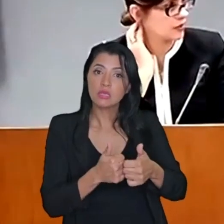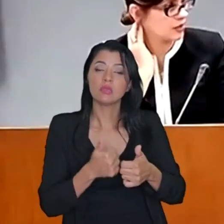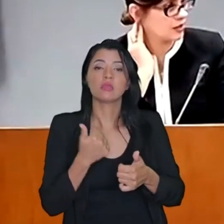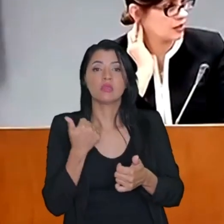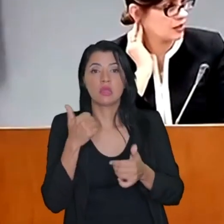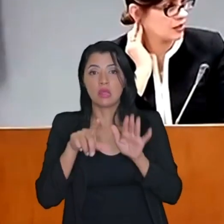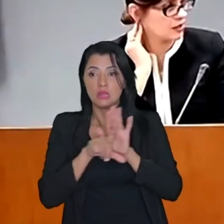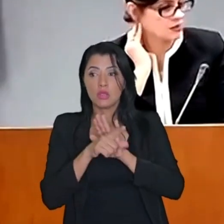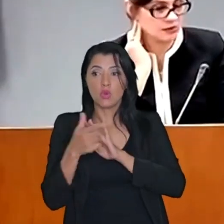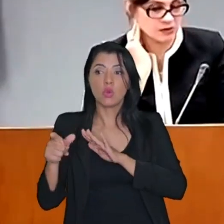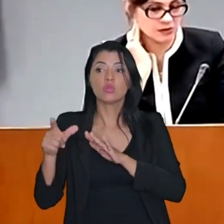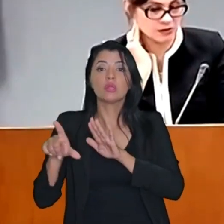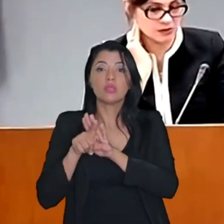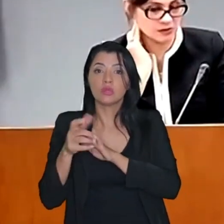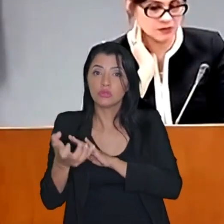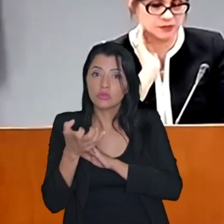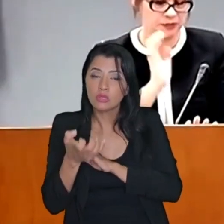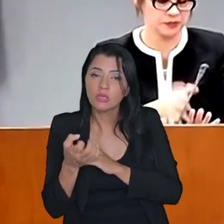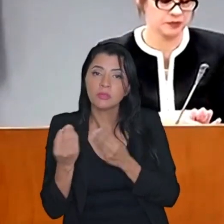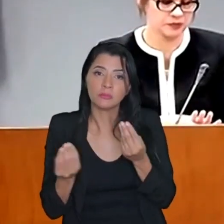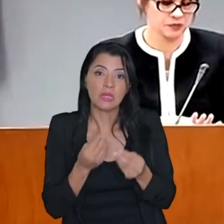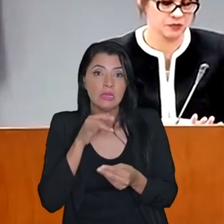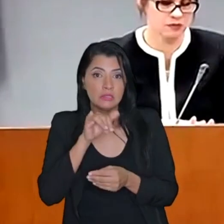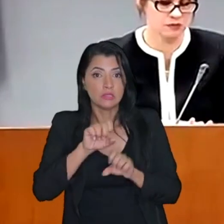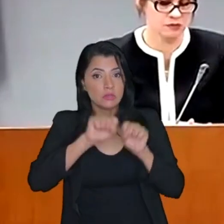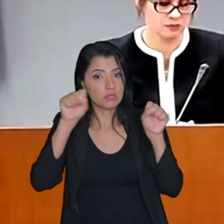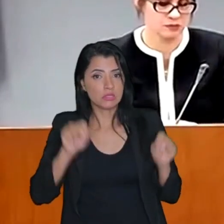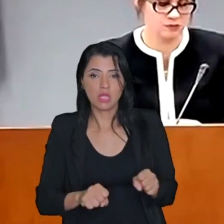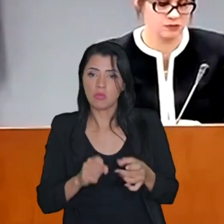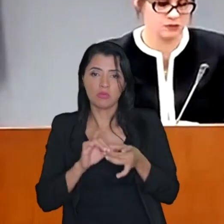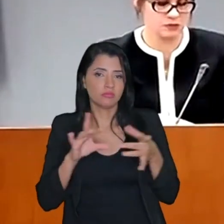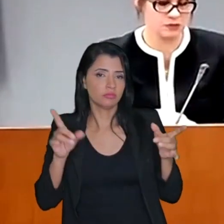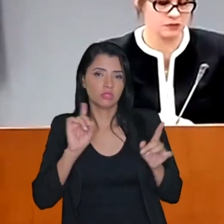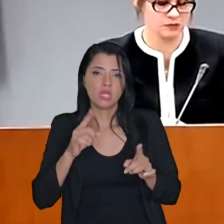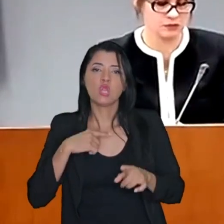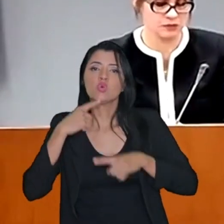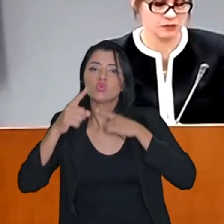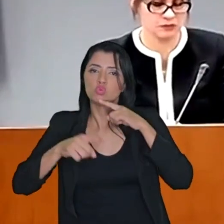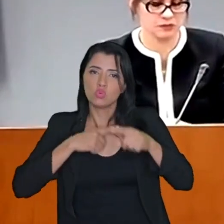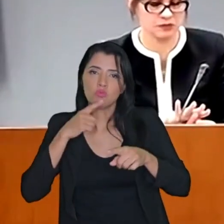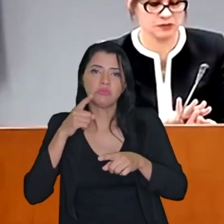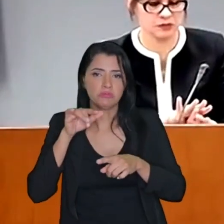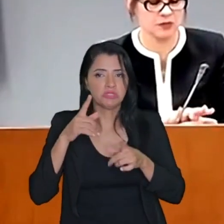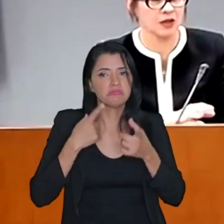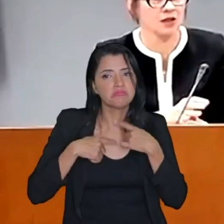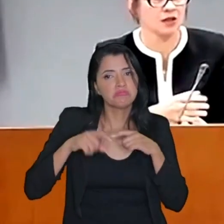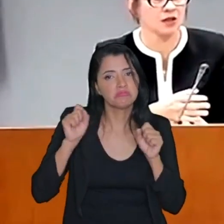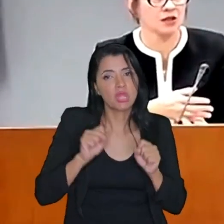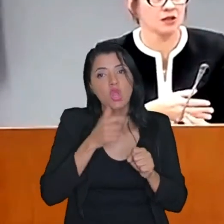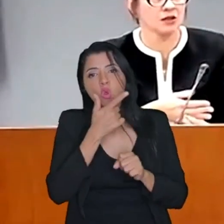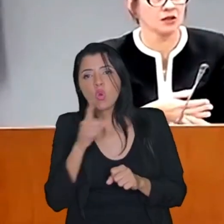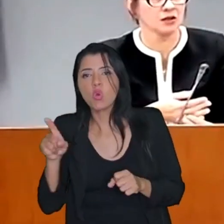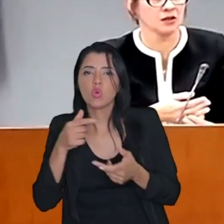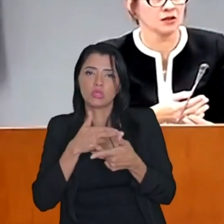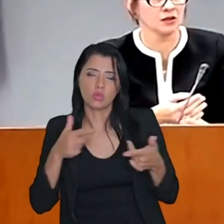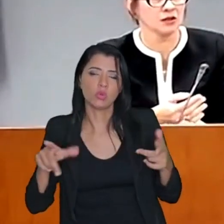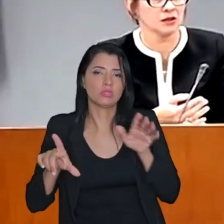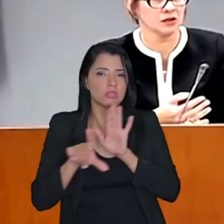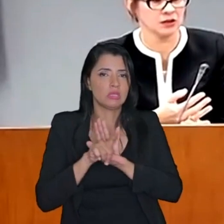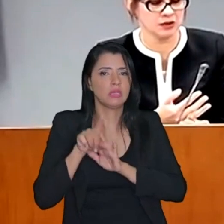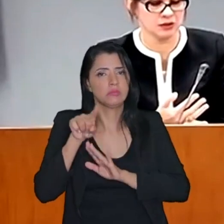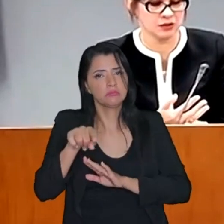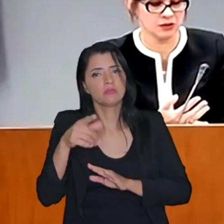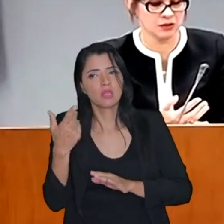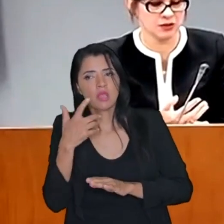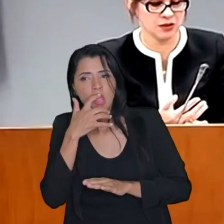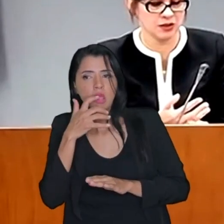que a gente desejaria, né? Se o sistema não permite, eu tenho dúvidas. Se é desejável, é uma outra questão